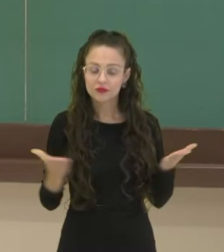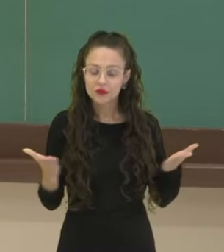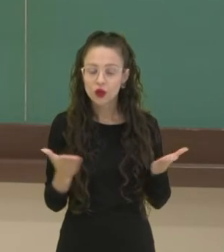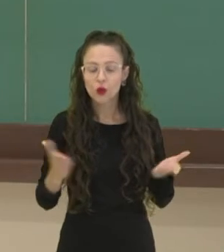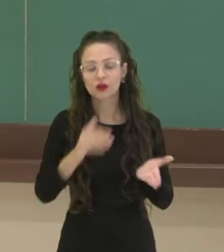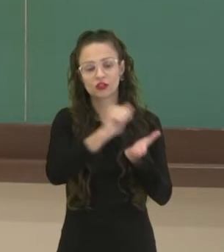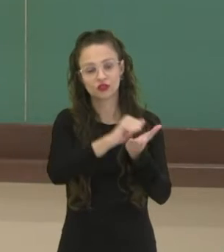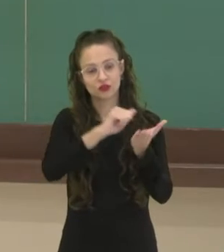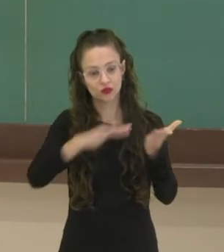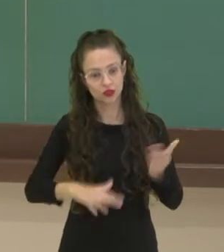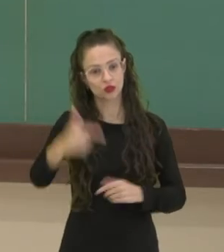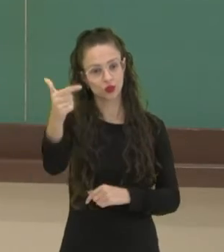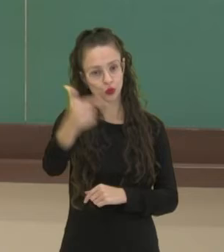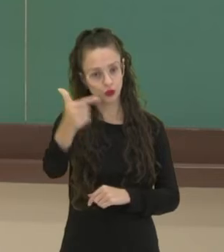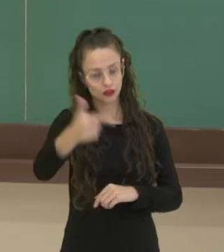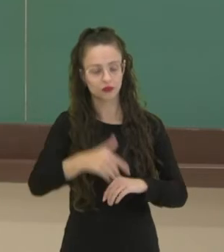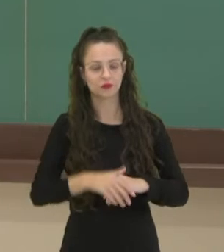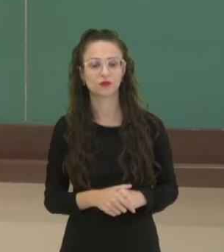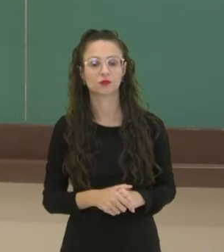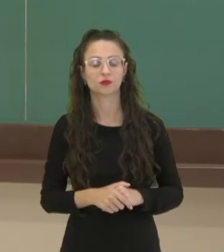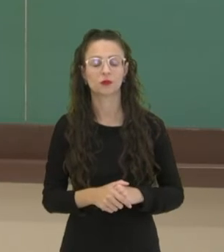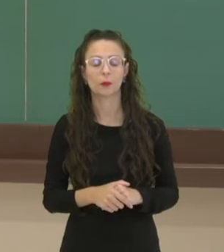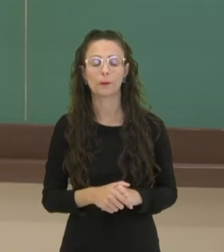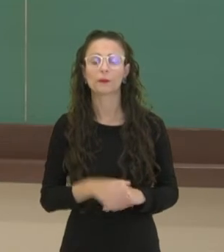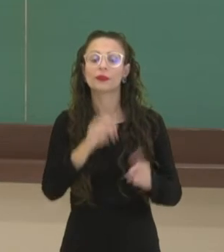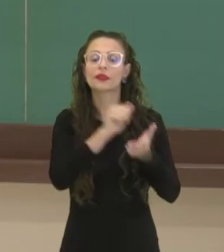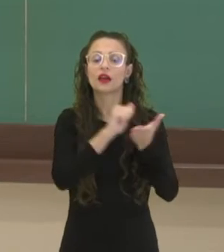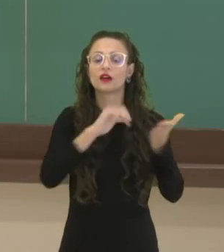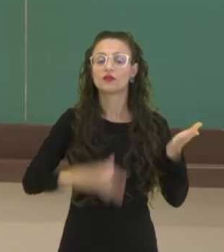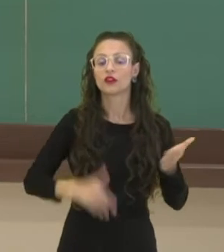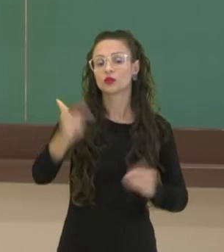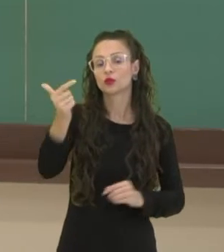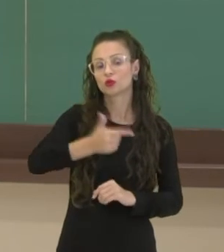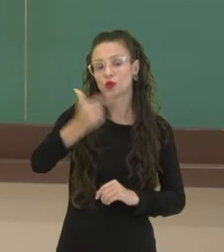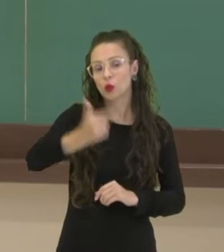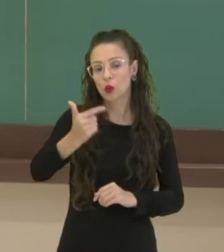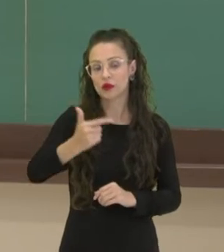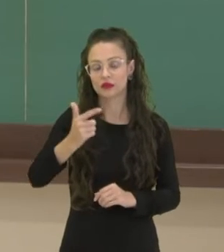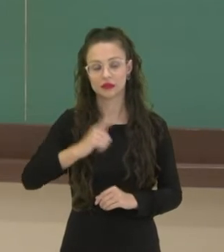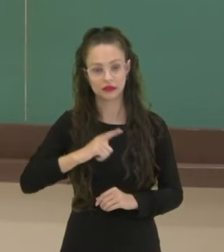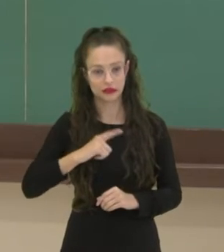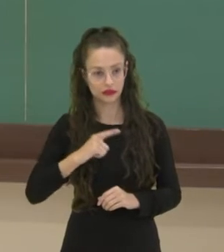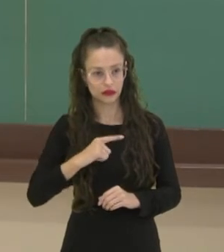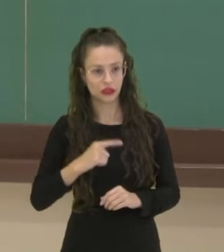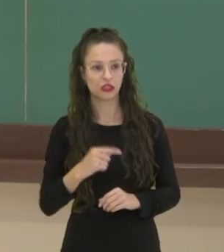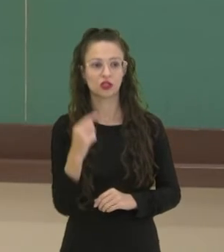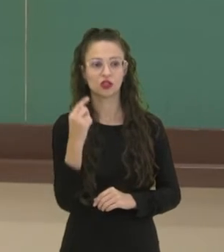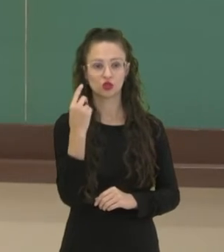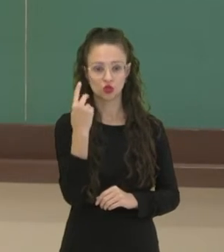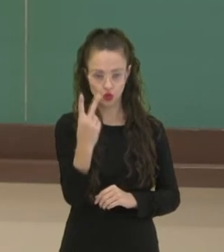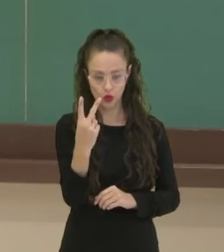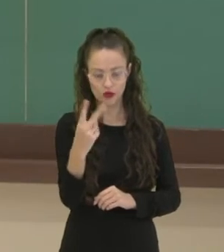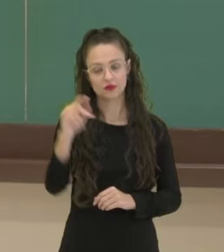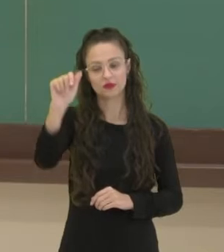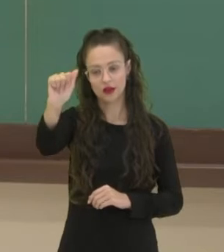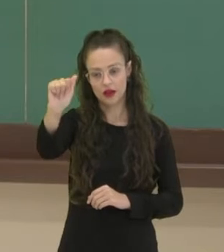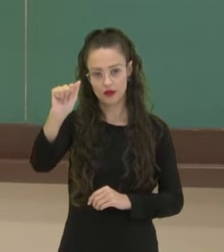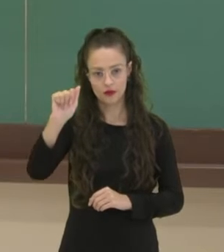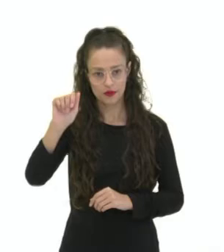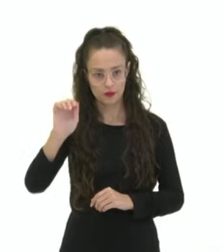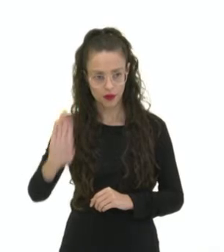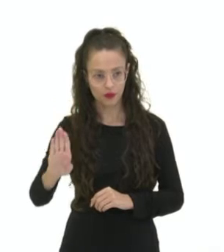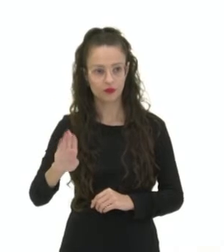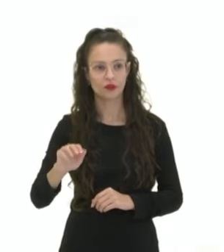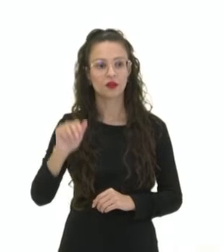para a atividade 2. Na atividade 2, eu tenho duas proposições. Letra A